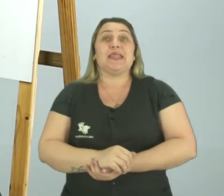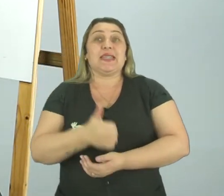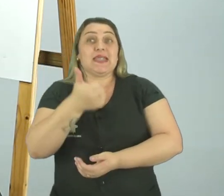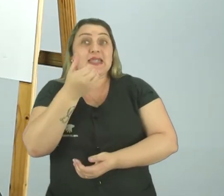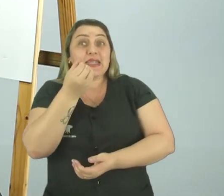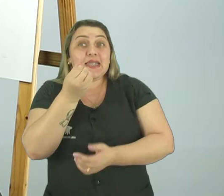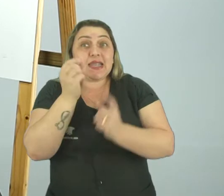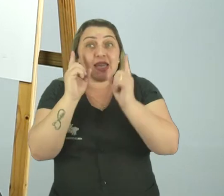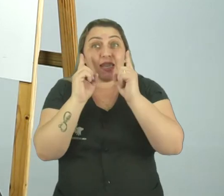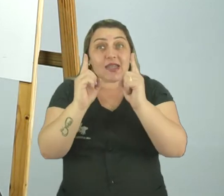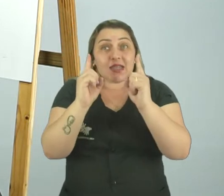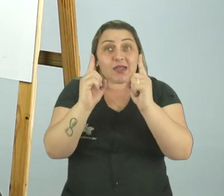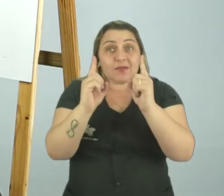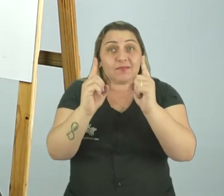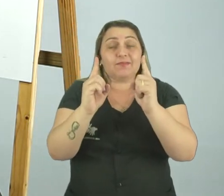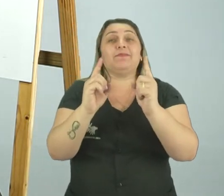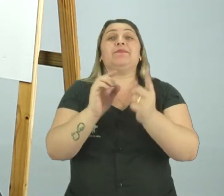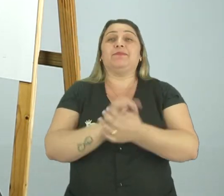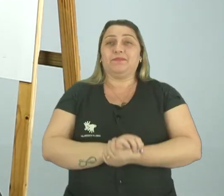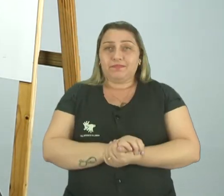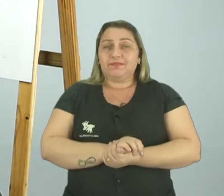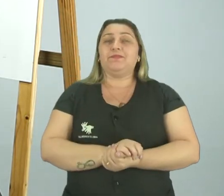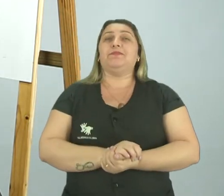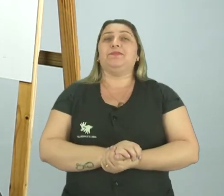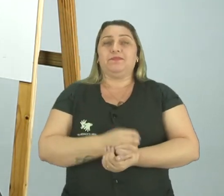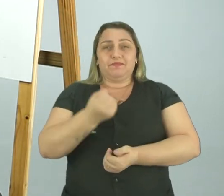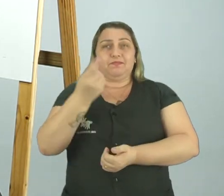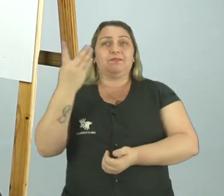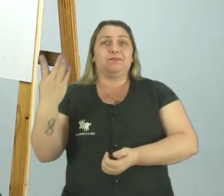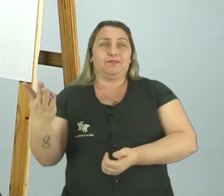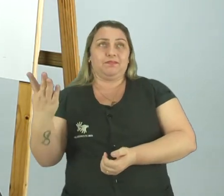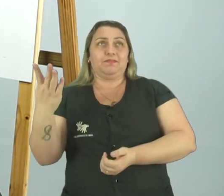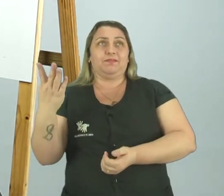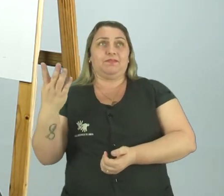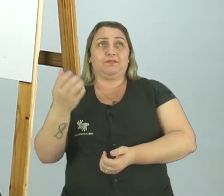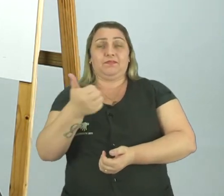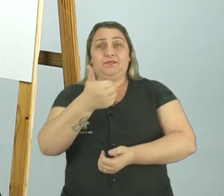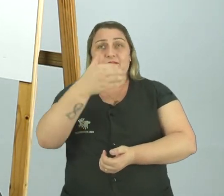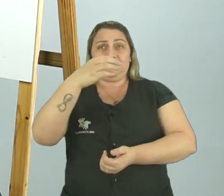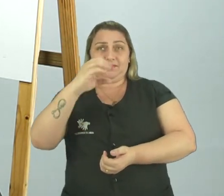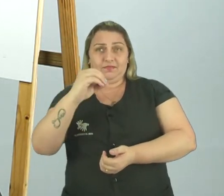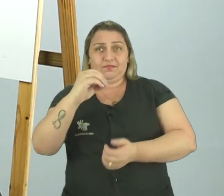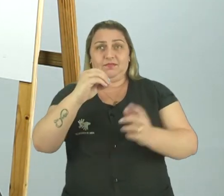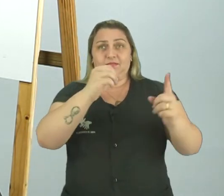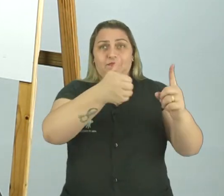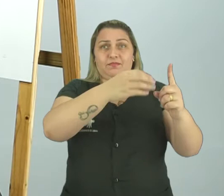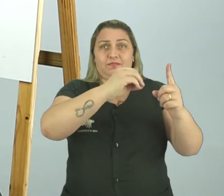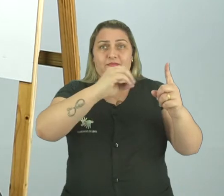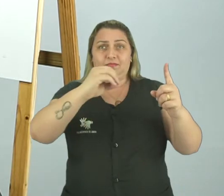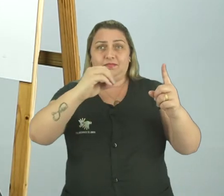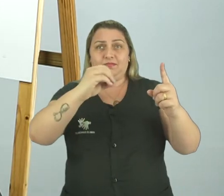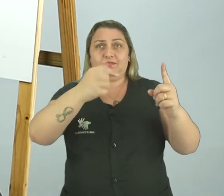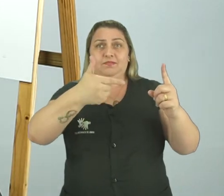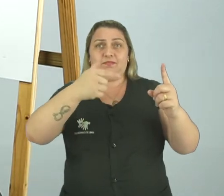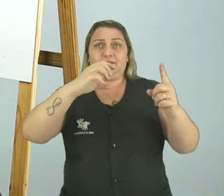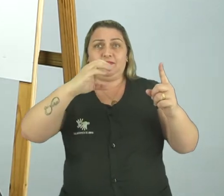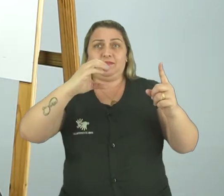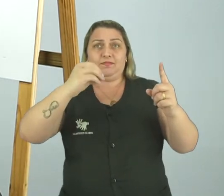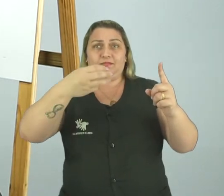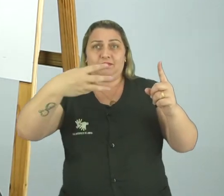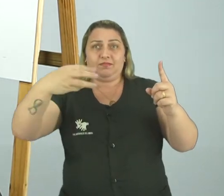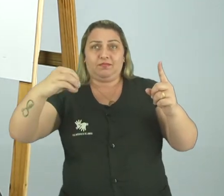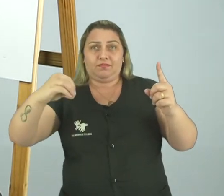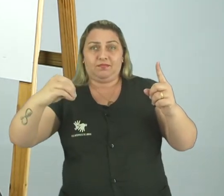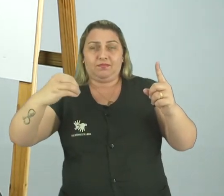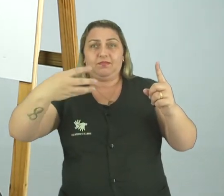ter 6 centenas, né? Mas a quantidade que eu vou ter 100, 200,